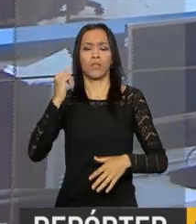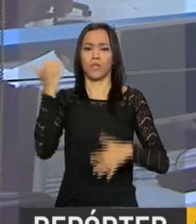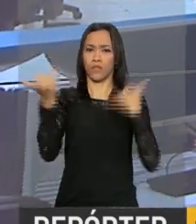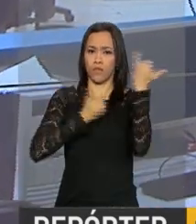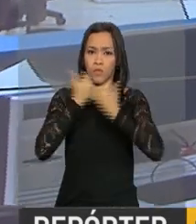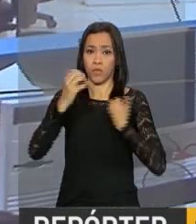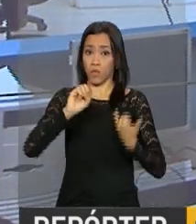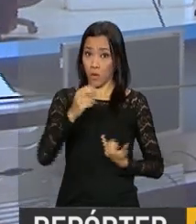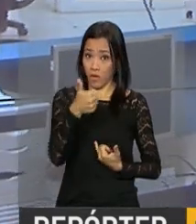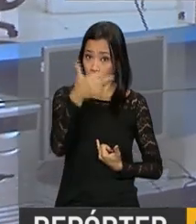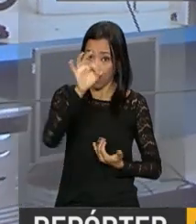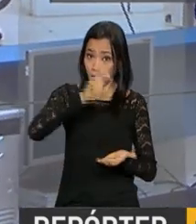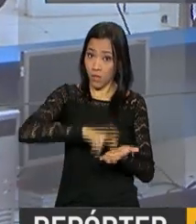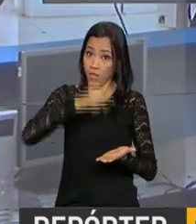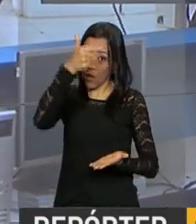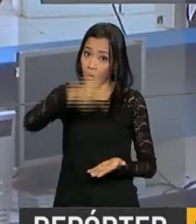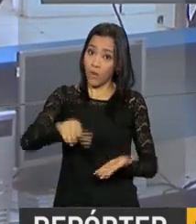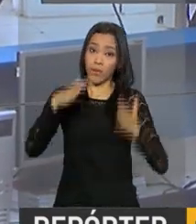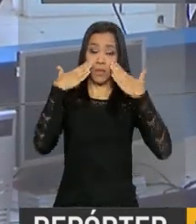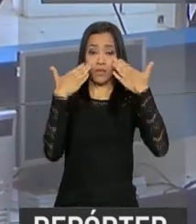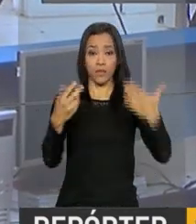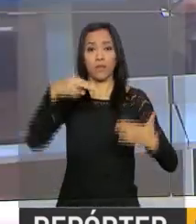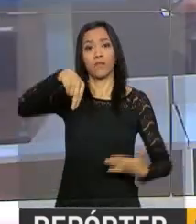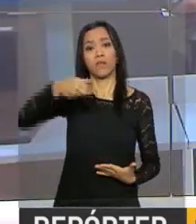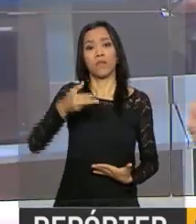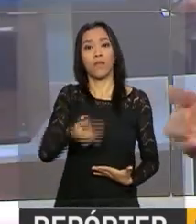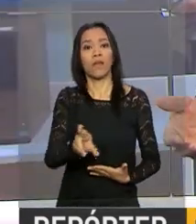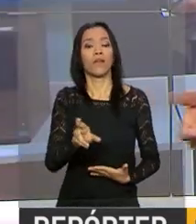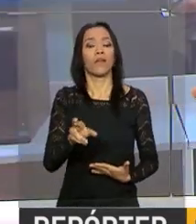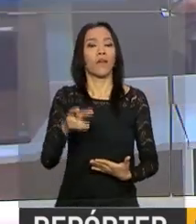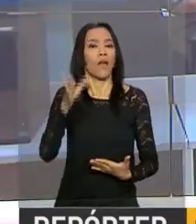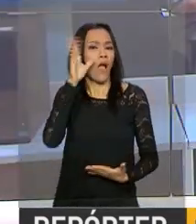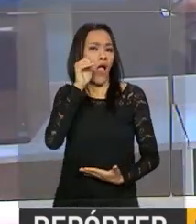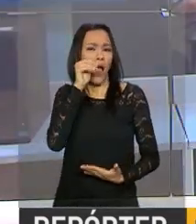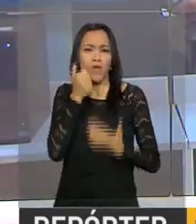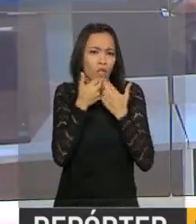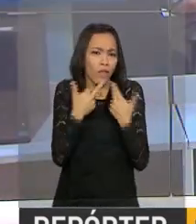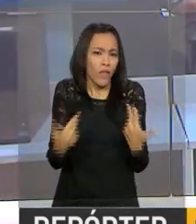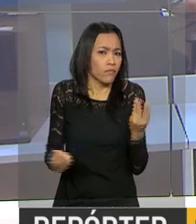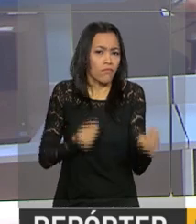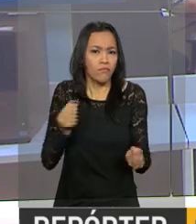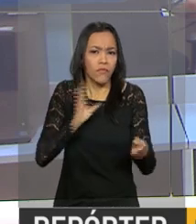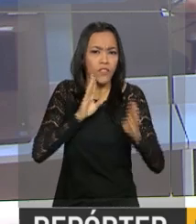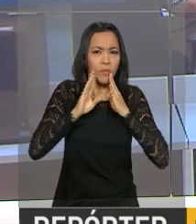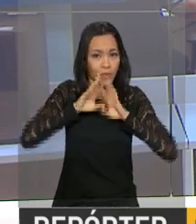às 10 da manhã na próxima edição do Repórter NBR. Acompanhe também as novidades pelas